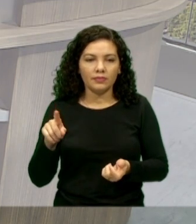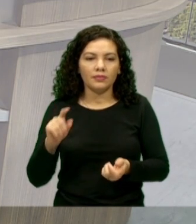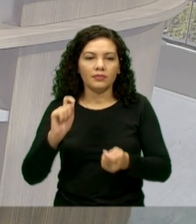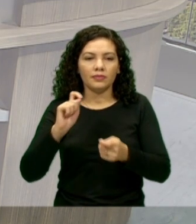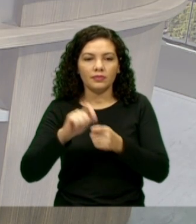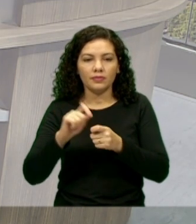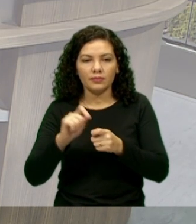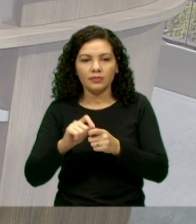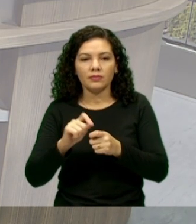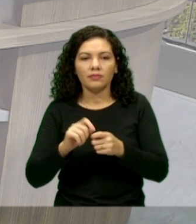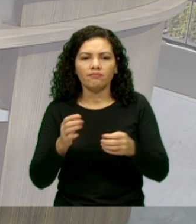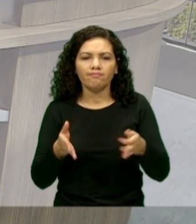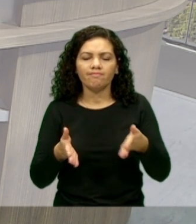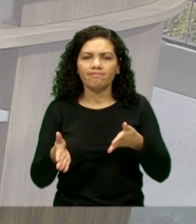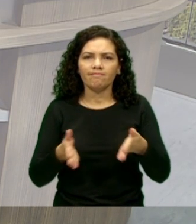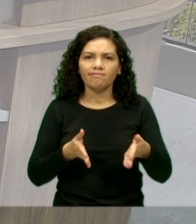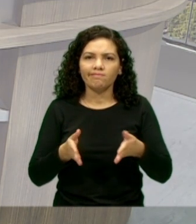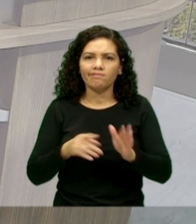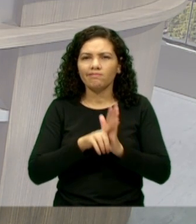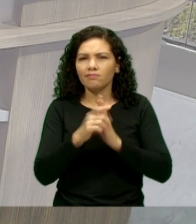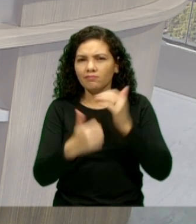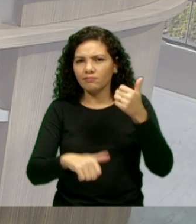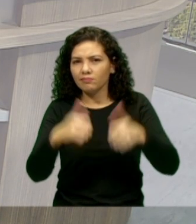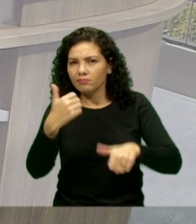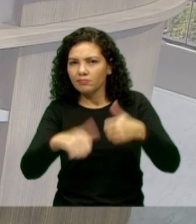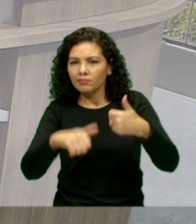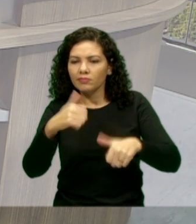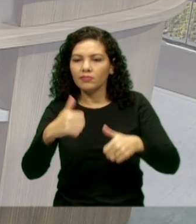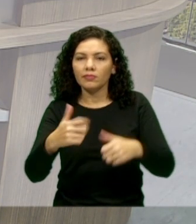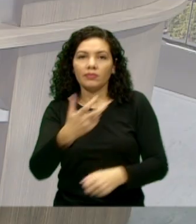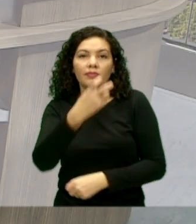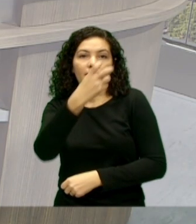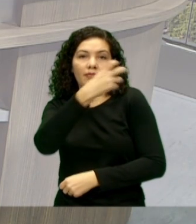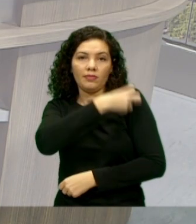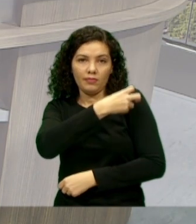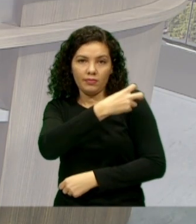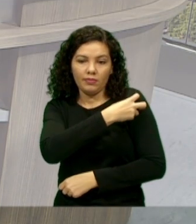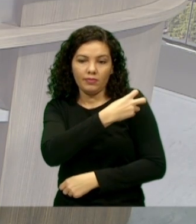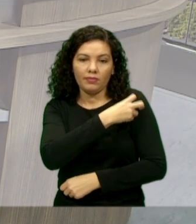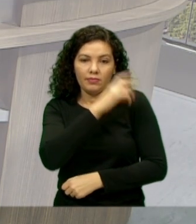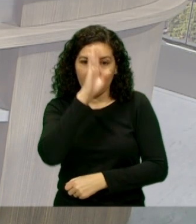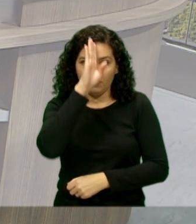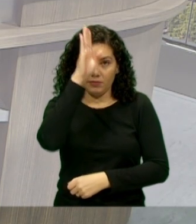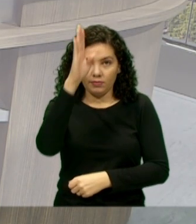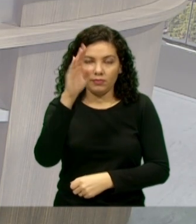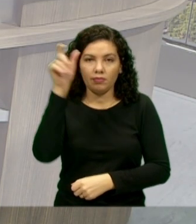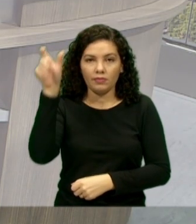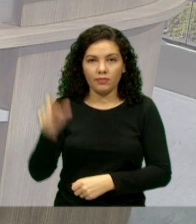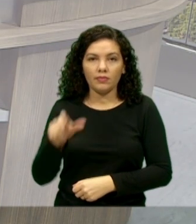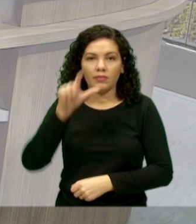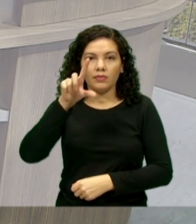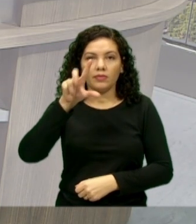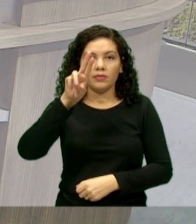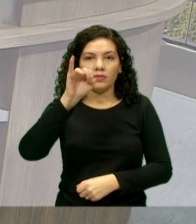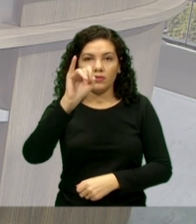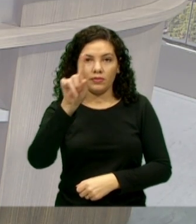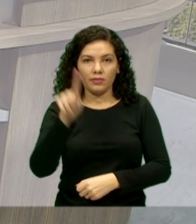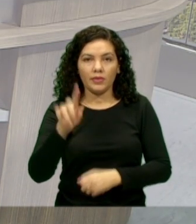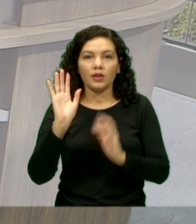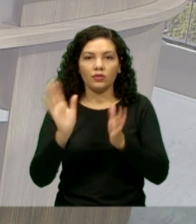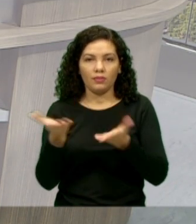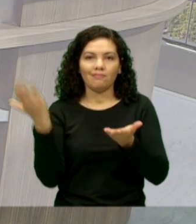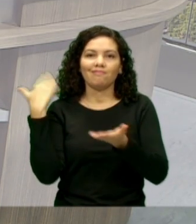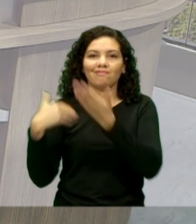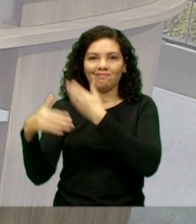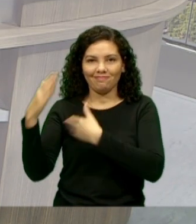um balanço de a vacinação. Principalmente você, Luísa, que já trabalhou com isso